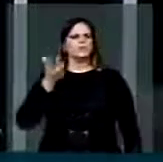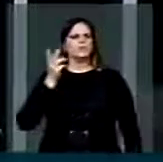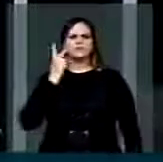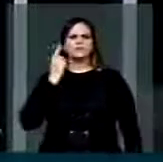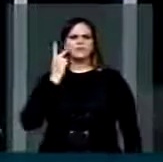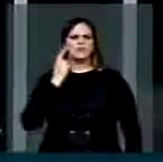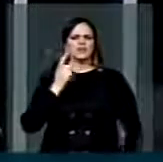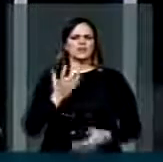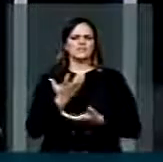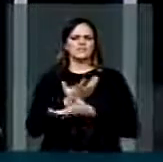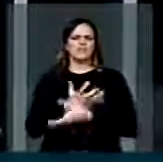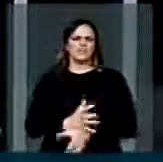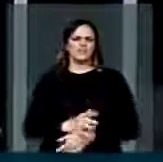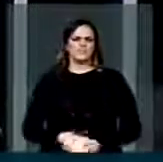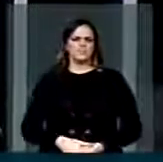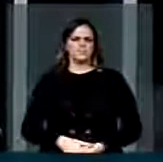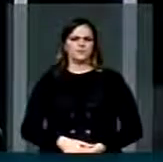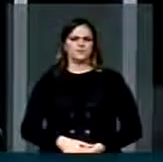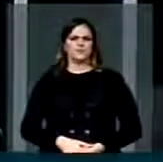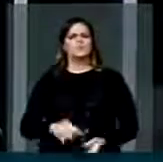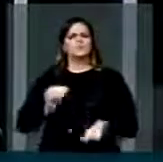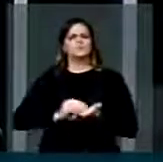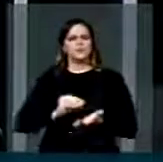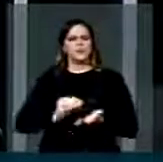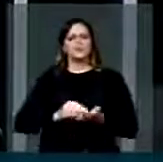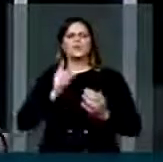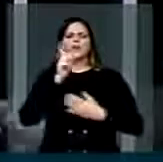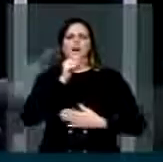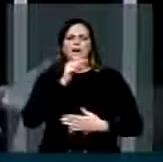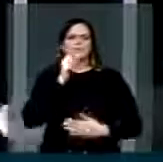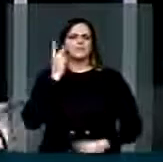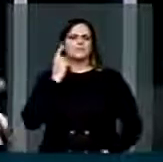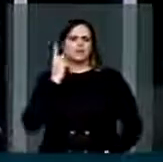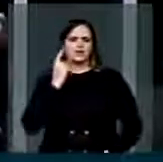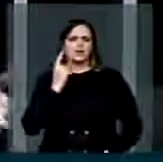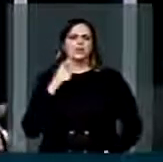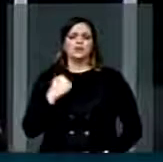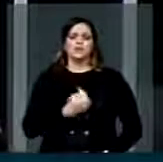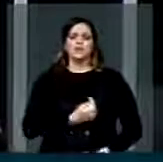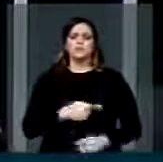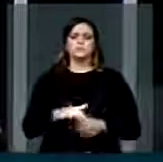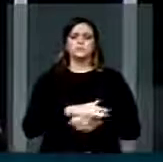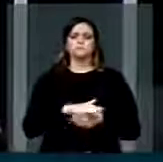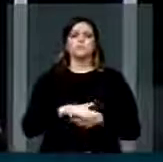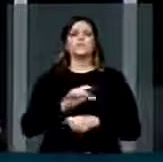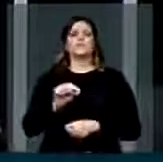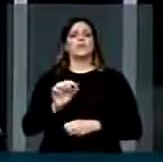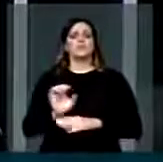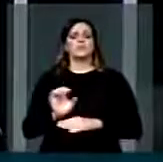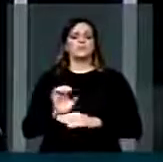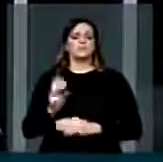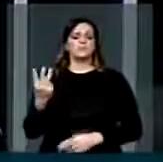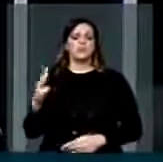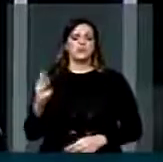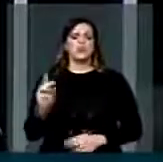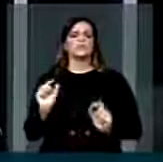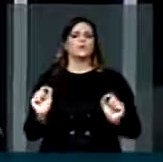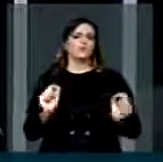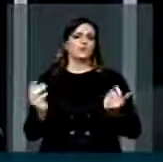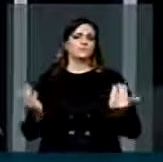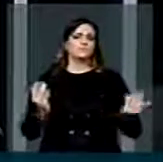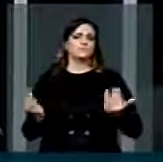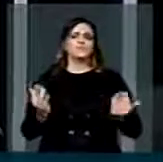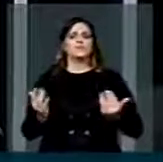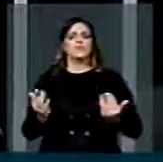por incrível que pareça, apesar dessa falta de água no Ceará e a nossa abundância de água no Maranhão, por incrível que pareça, a